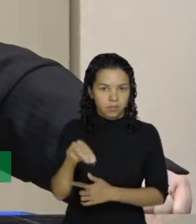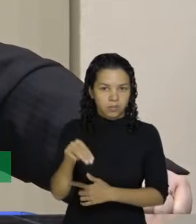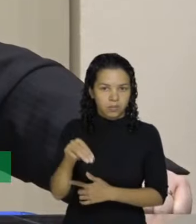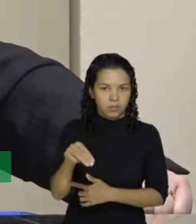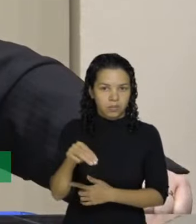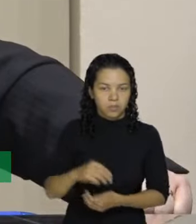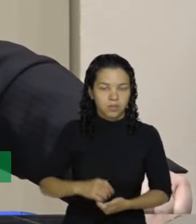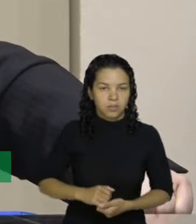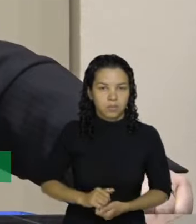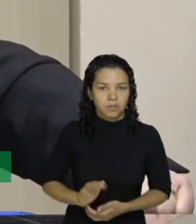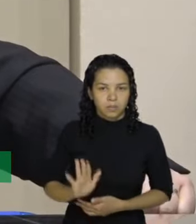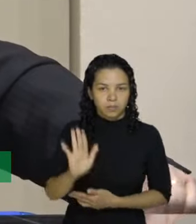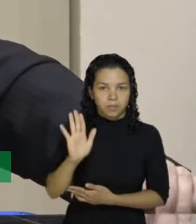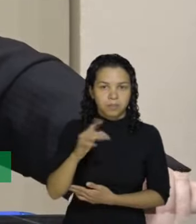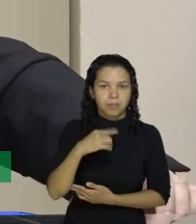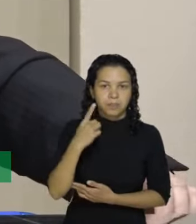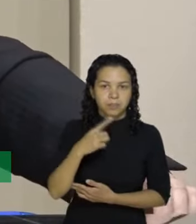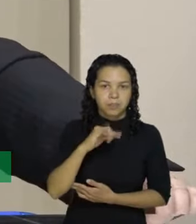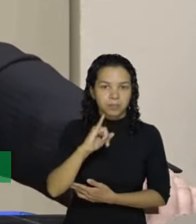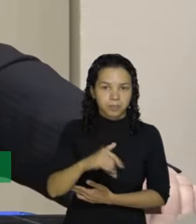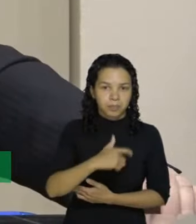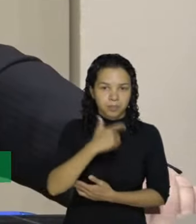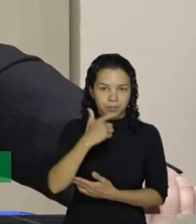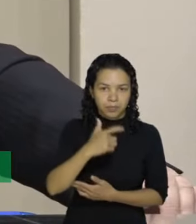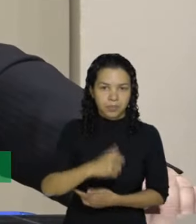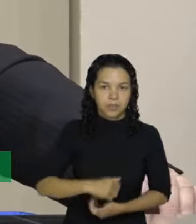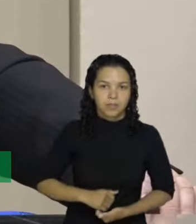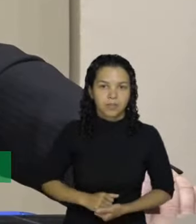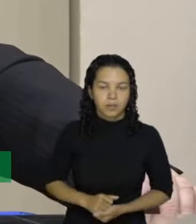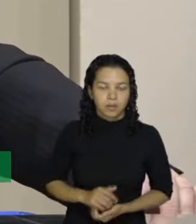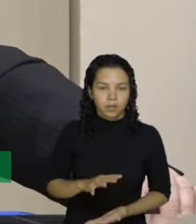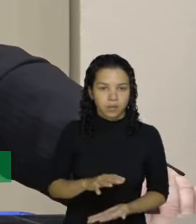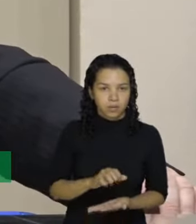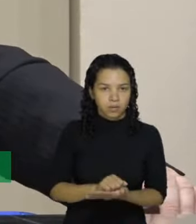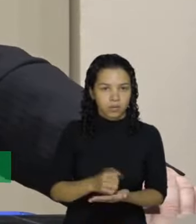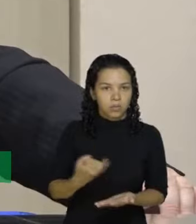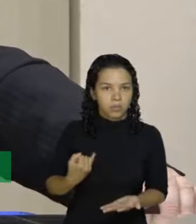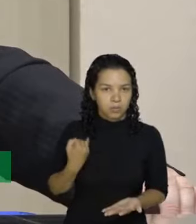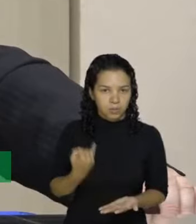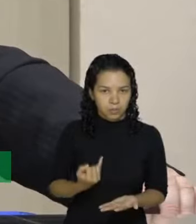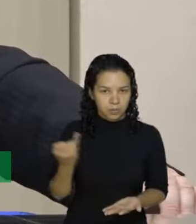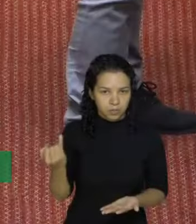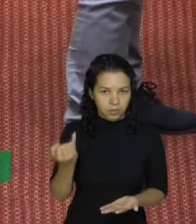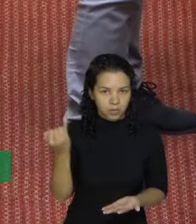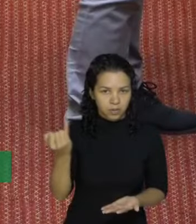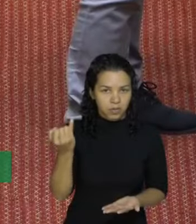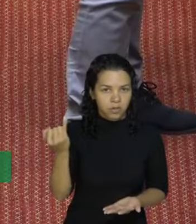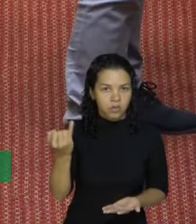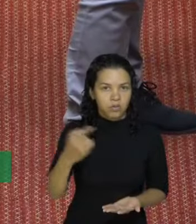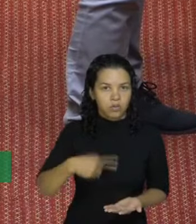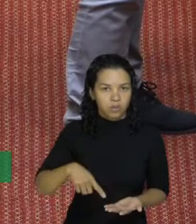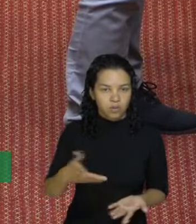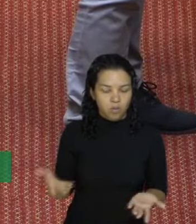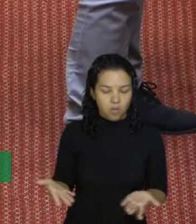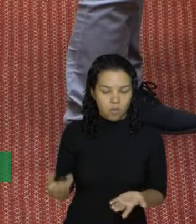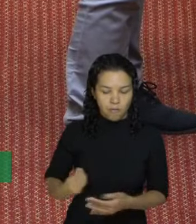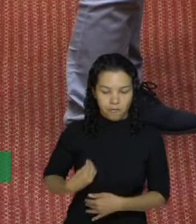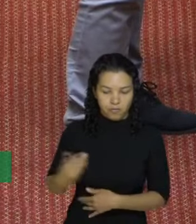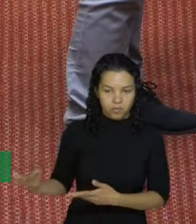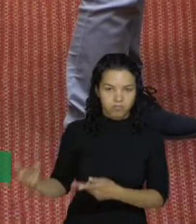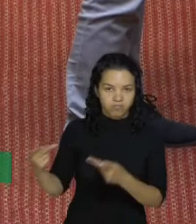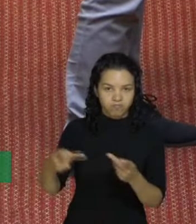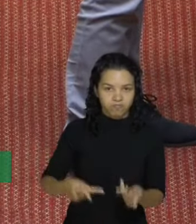ordem. Pela ordem, deputado Jair Comper. Queria fazer um registro importante. A gente recebe nessa casa hoje, a casa do